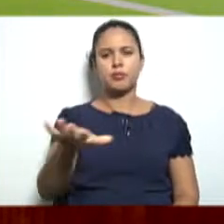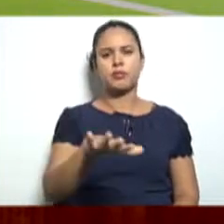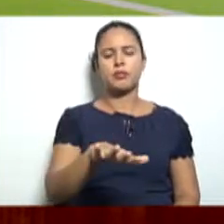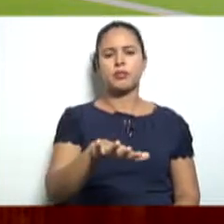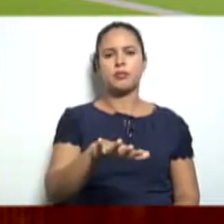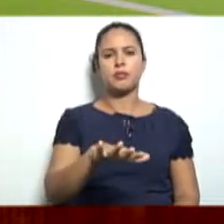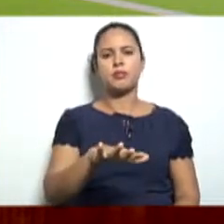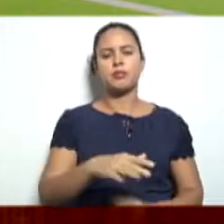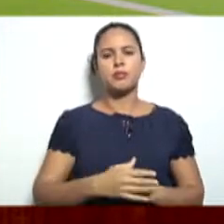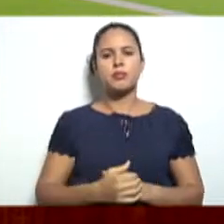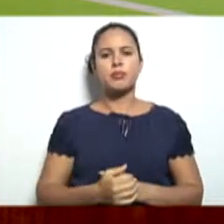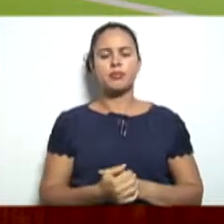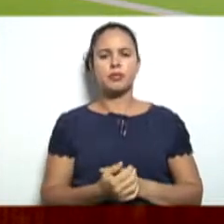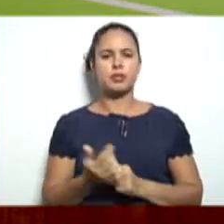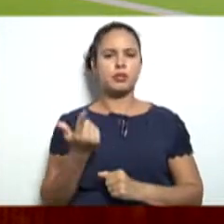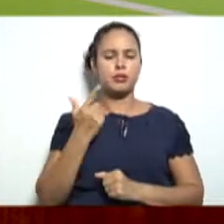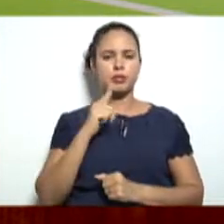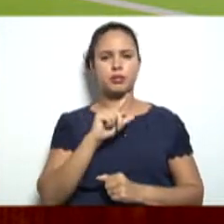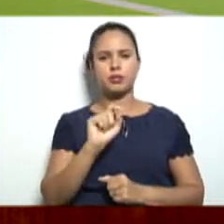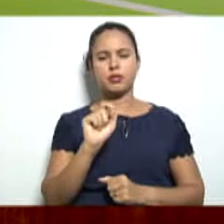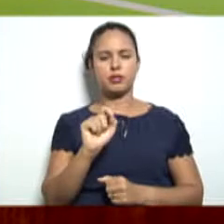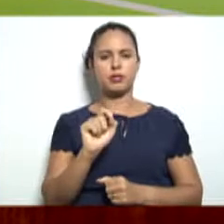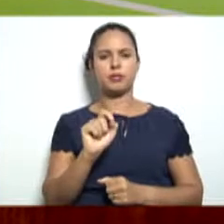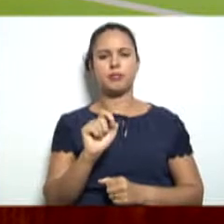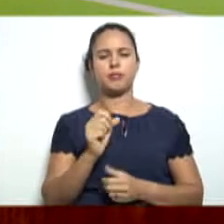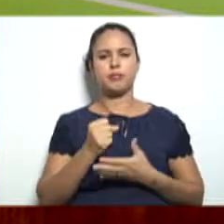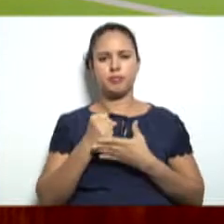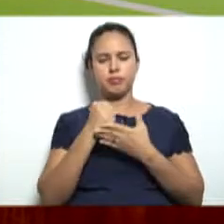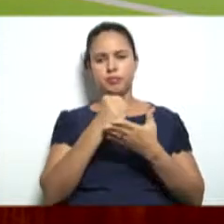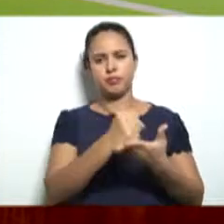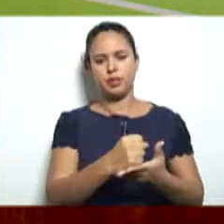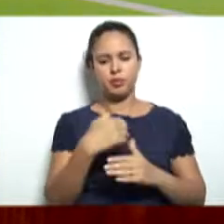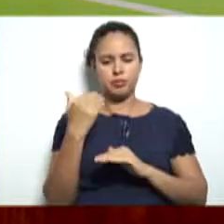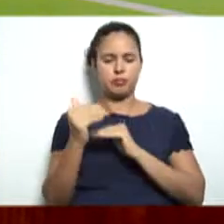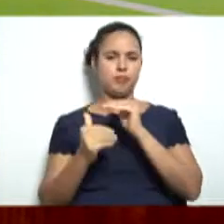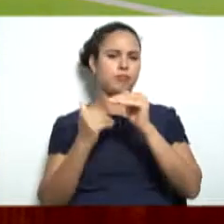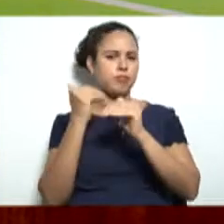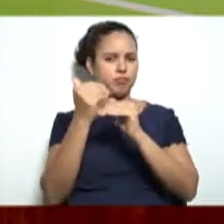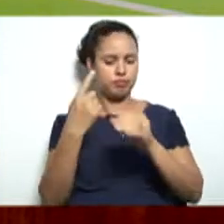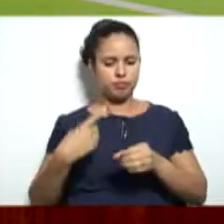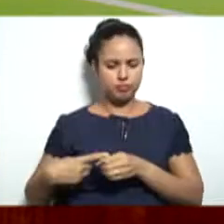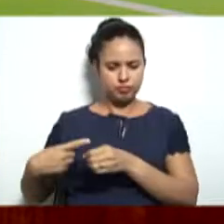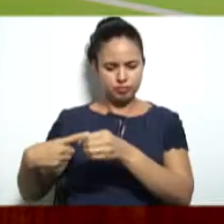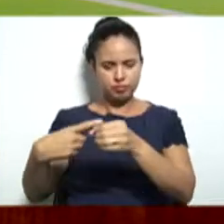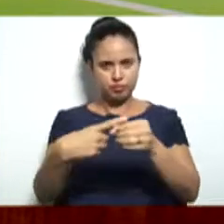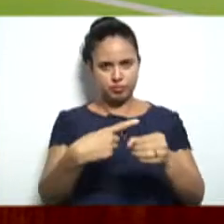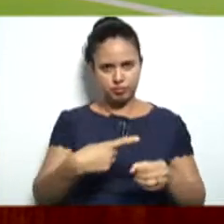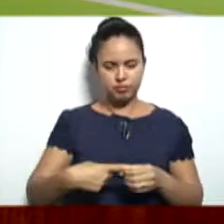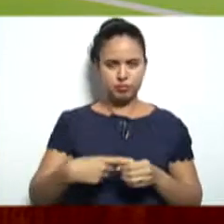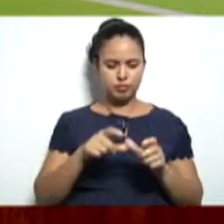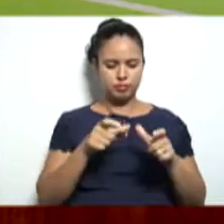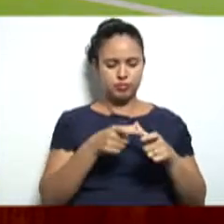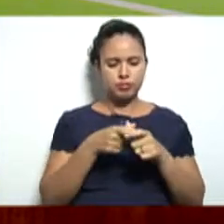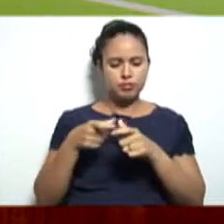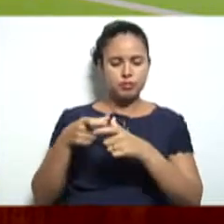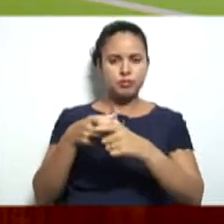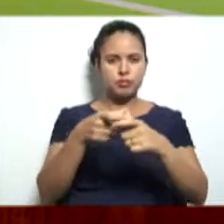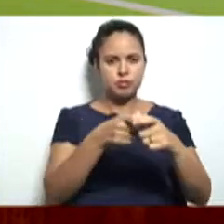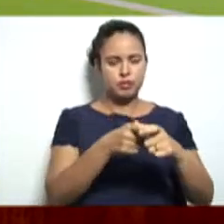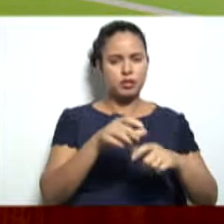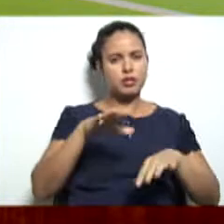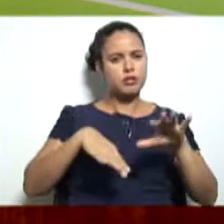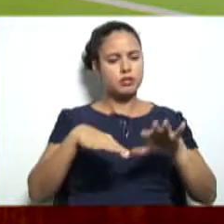infraestrutura, para poder trazer o progresso para essas pequenas cidades, esses pequenos povoados que às vezes estão